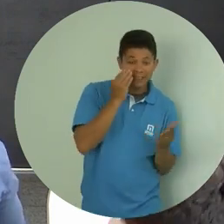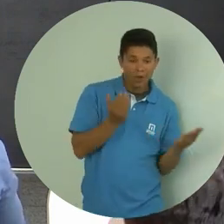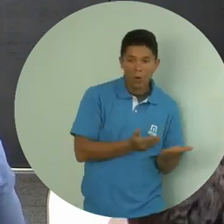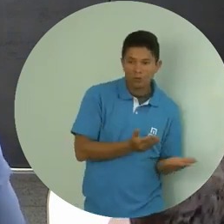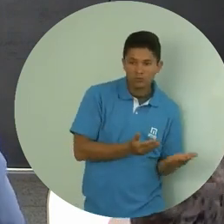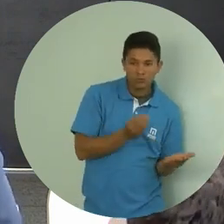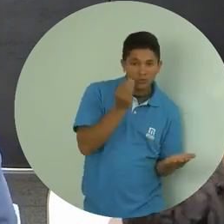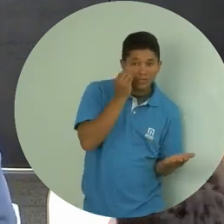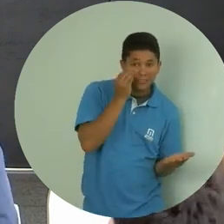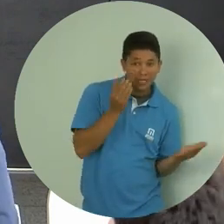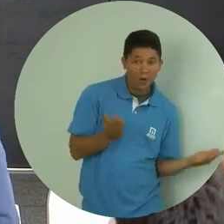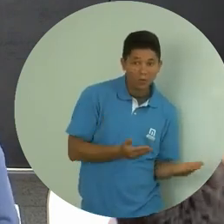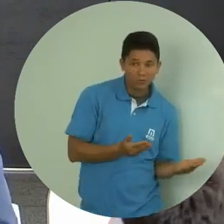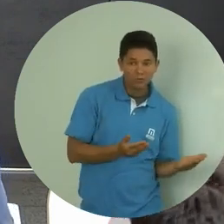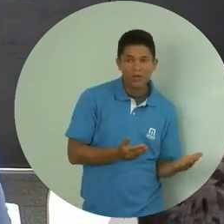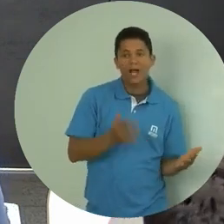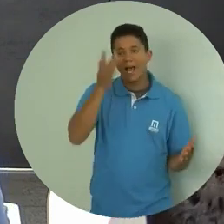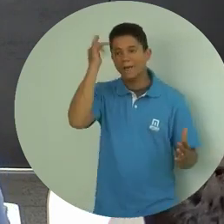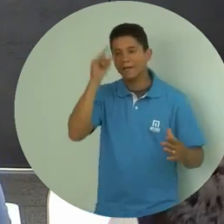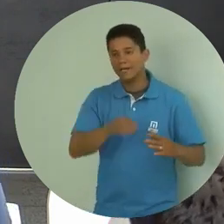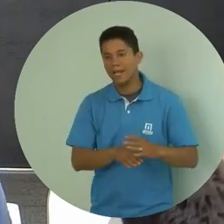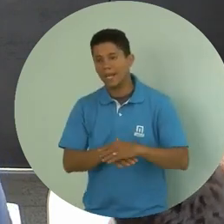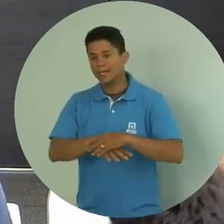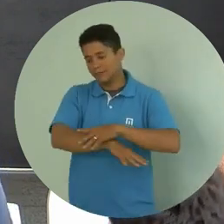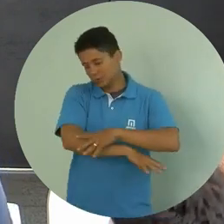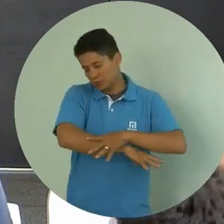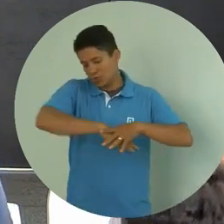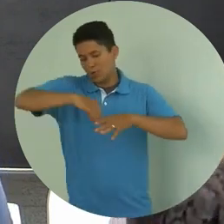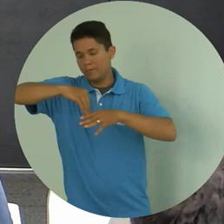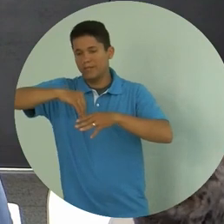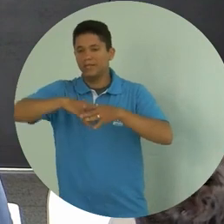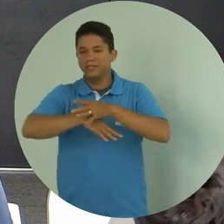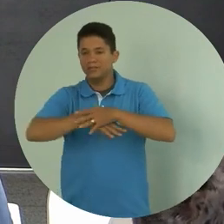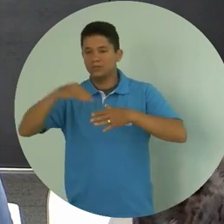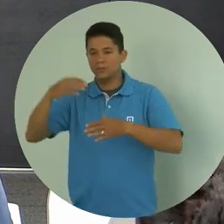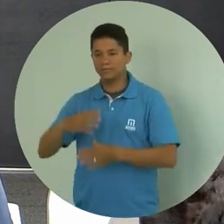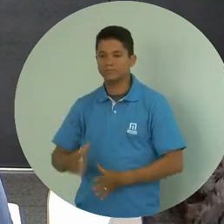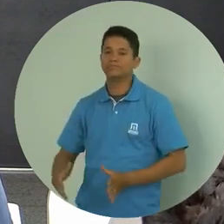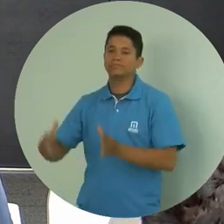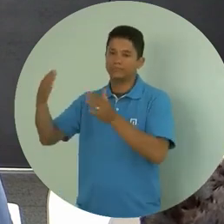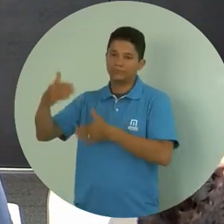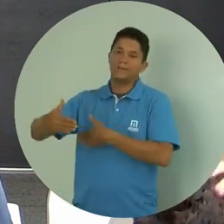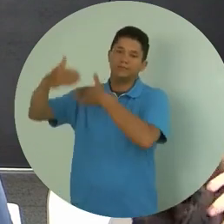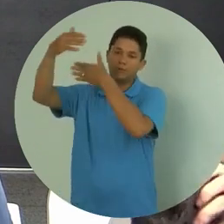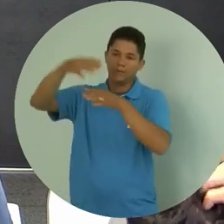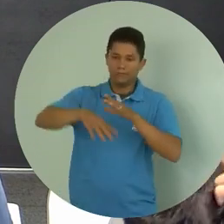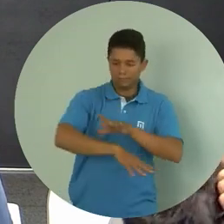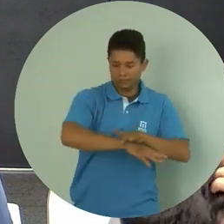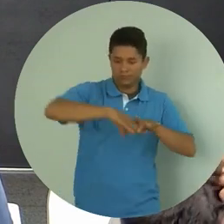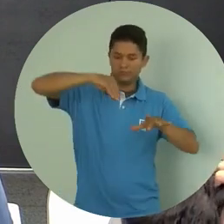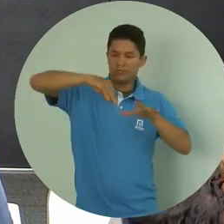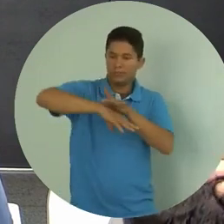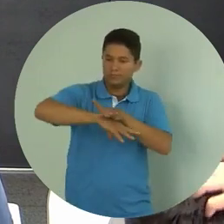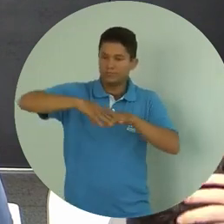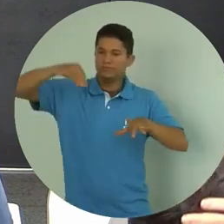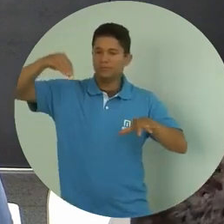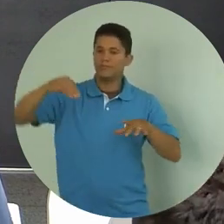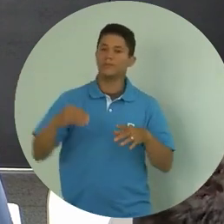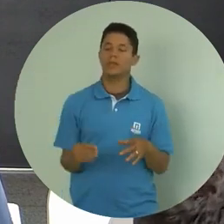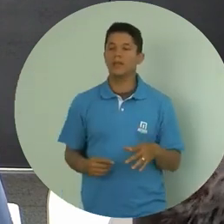horas. Porque o que manda é a subida de forma. Uhum. Então, tinha a resistência do concreto, está ligado não só a endurecimento, resistência